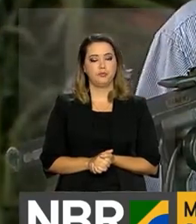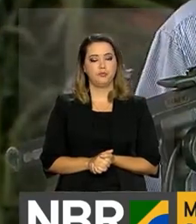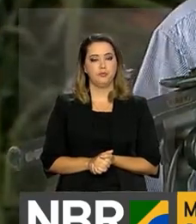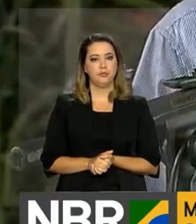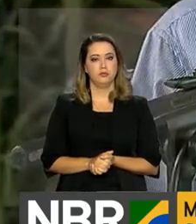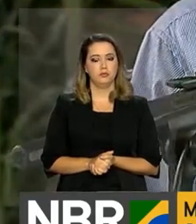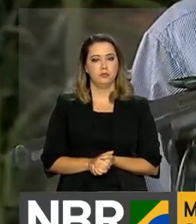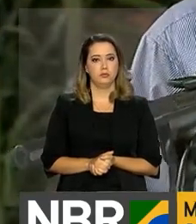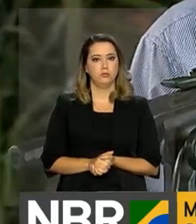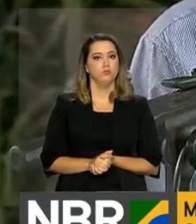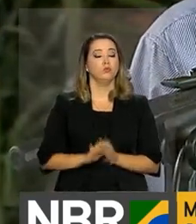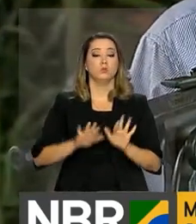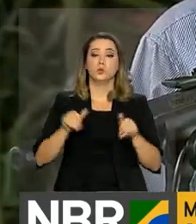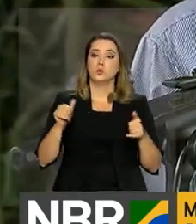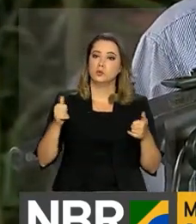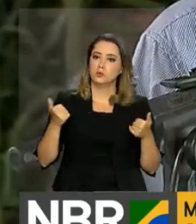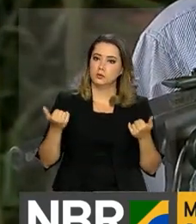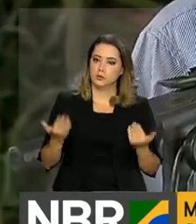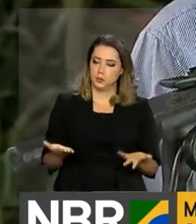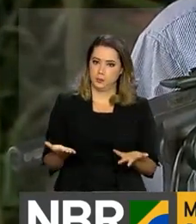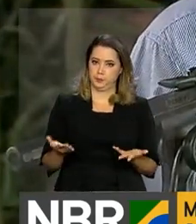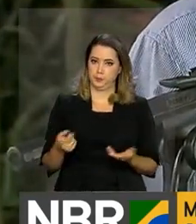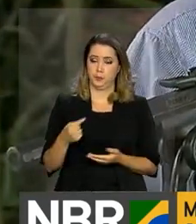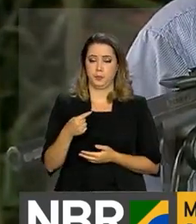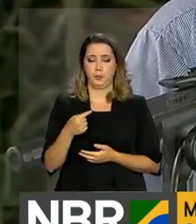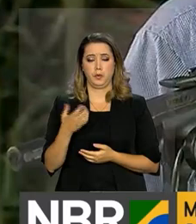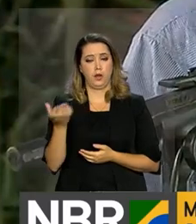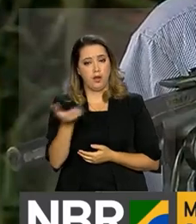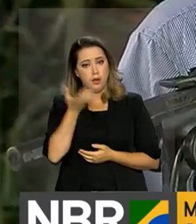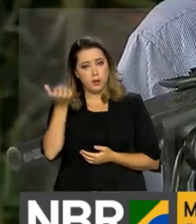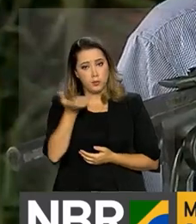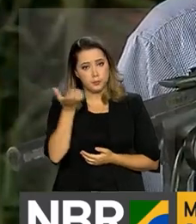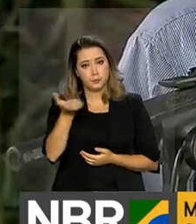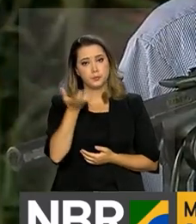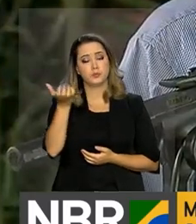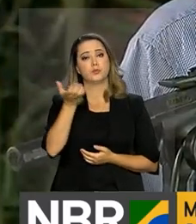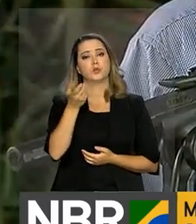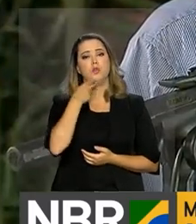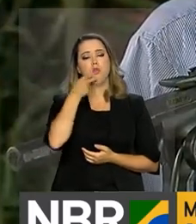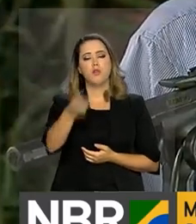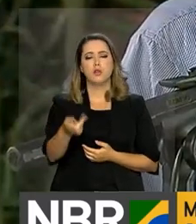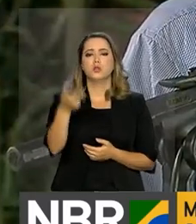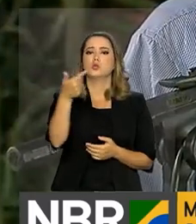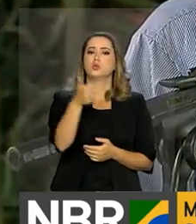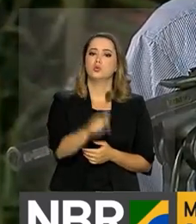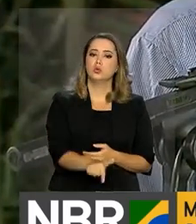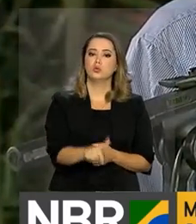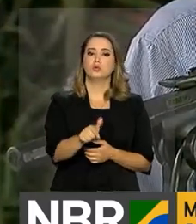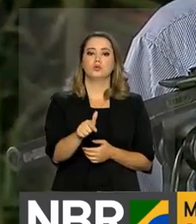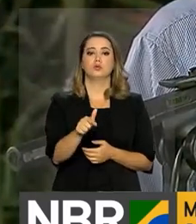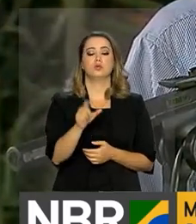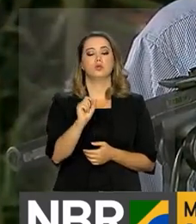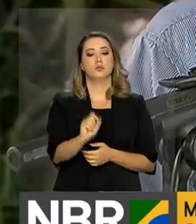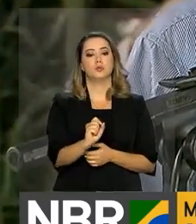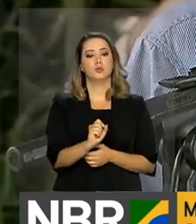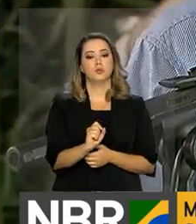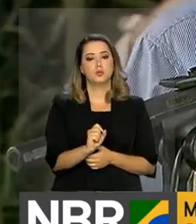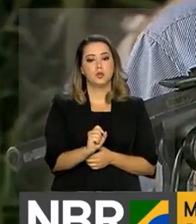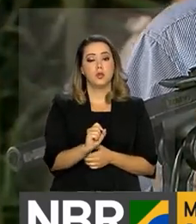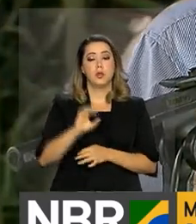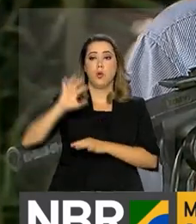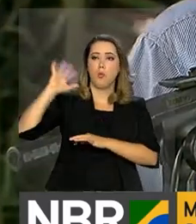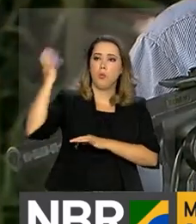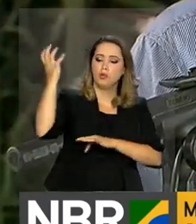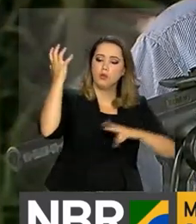Portanto, eu quero mais uma vez ressaltar que o